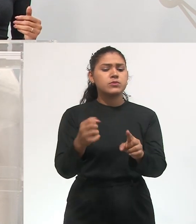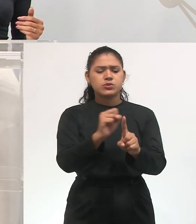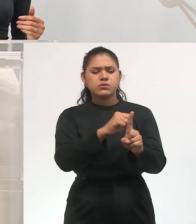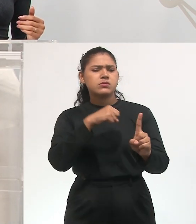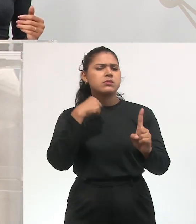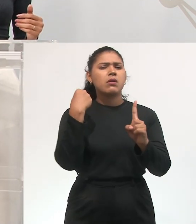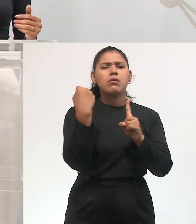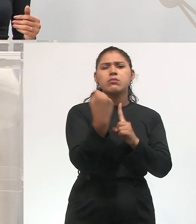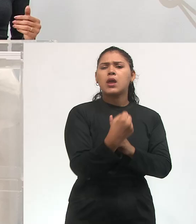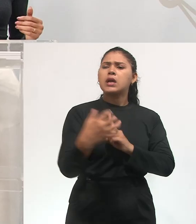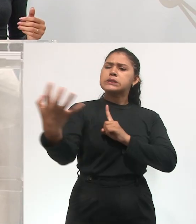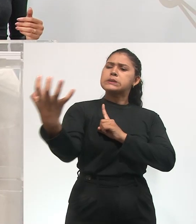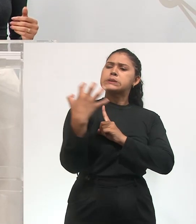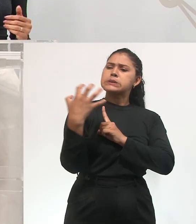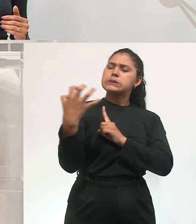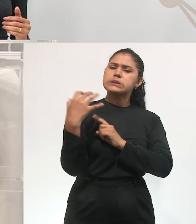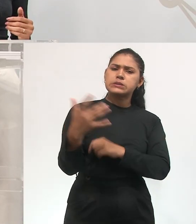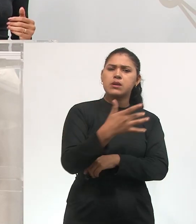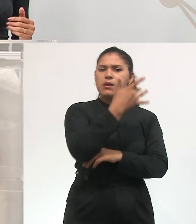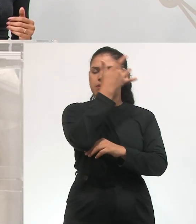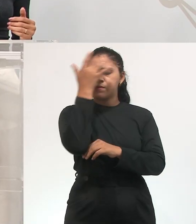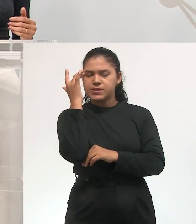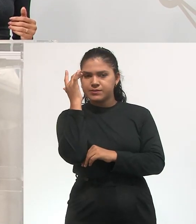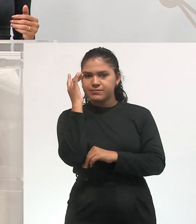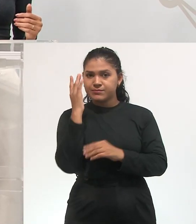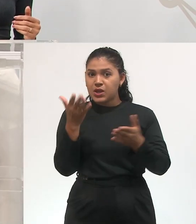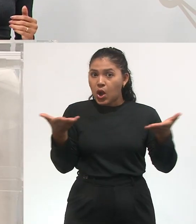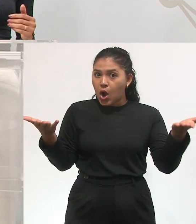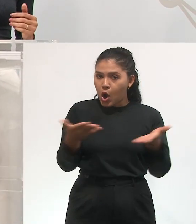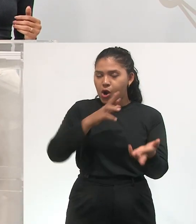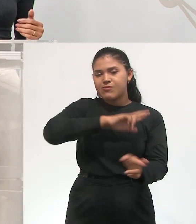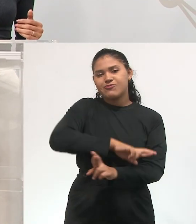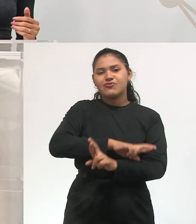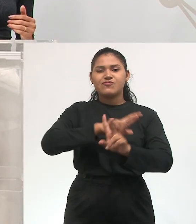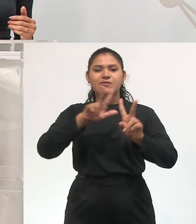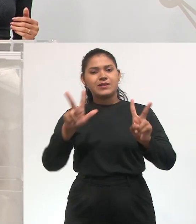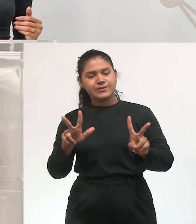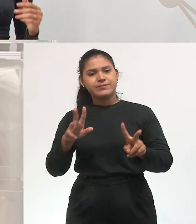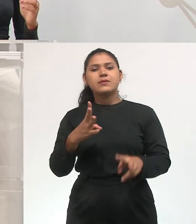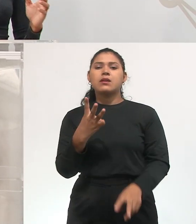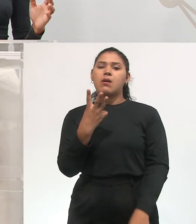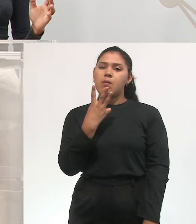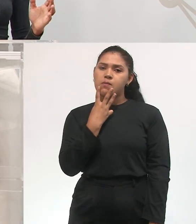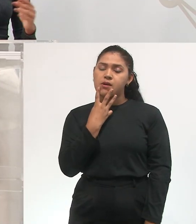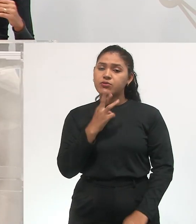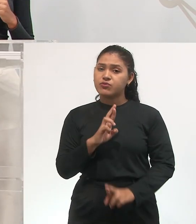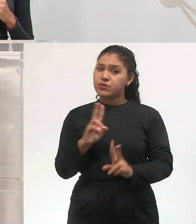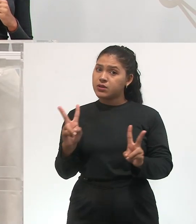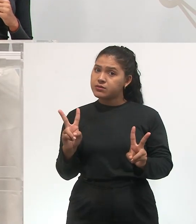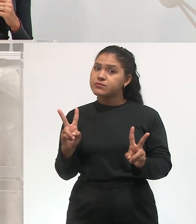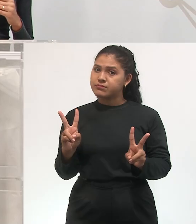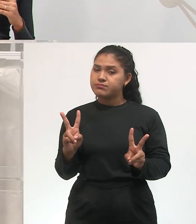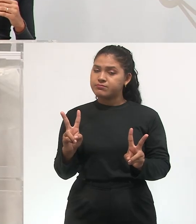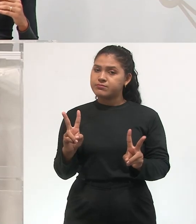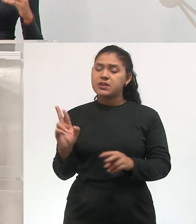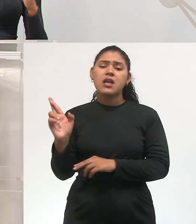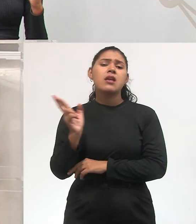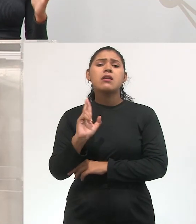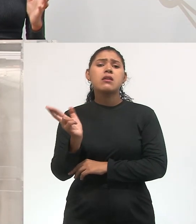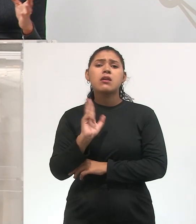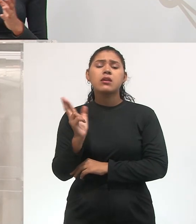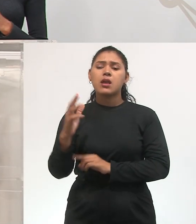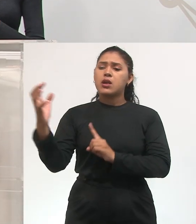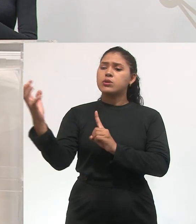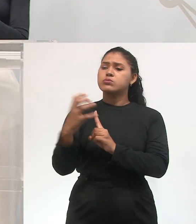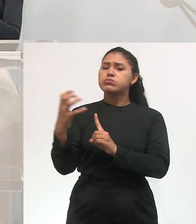a sociedade que molda os indivíduos. Na perspectiva de Karl Marx, vai ser diferente, né? Quem